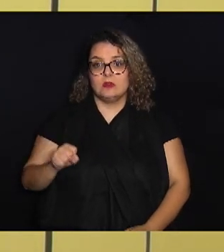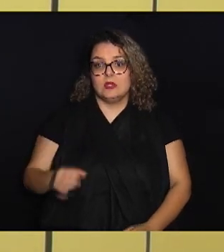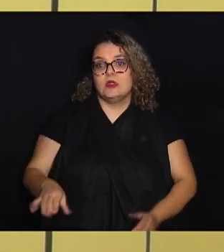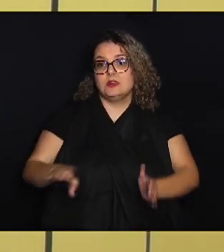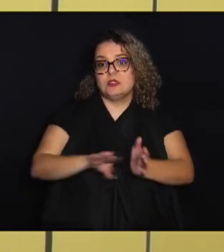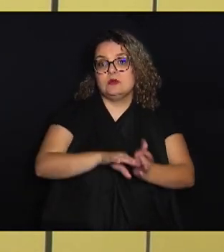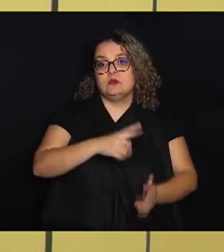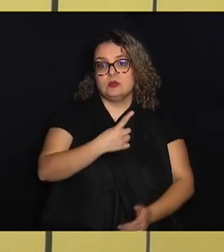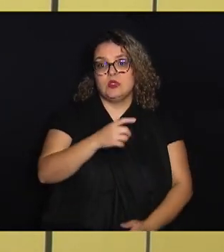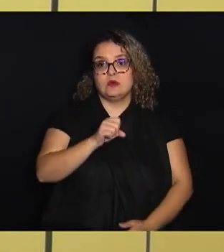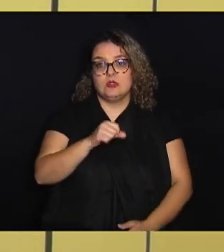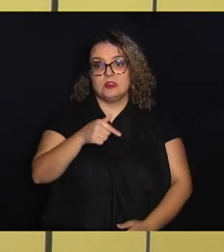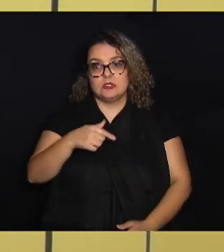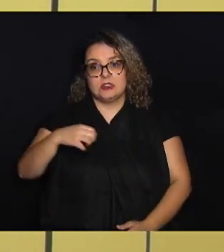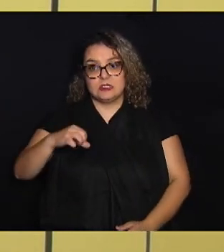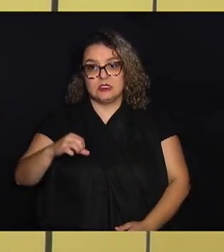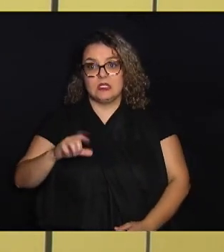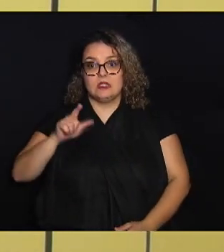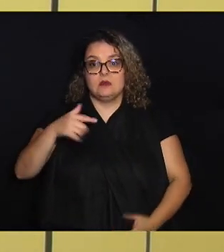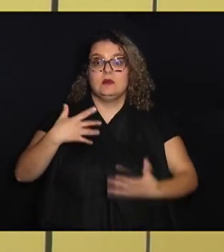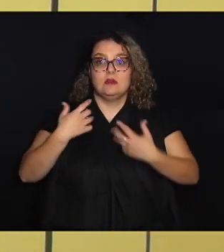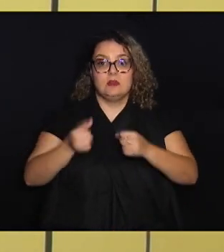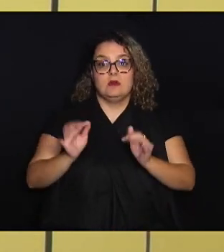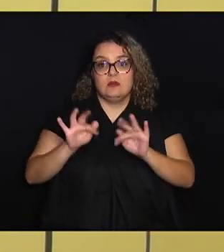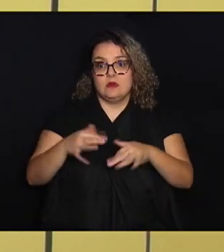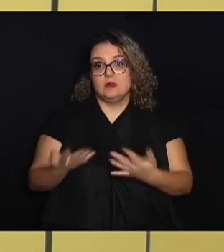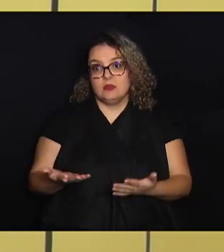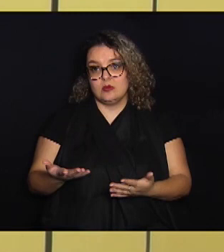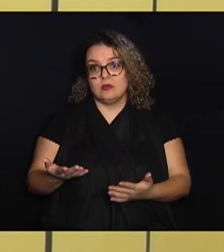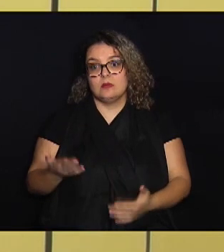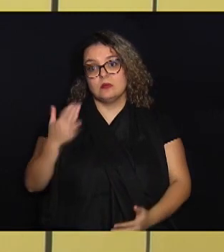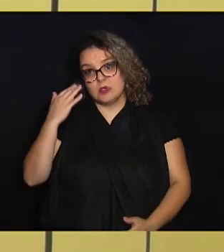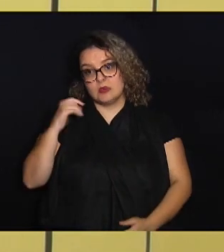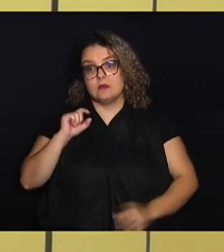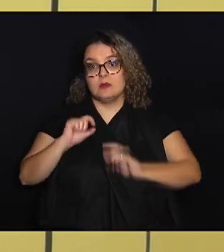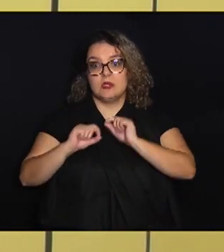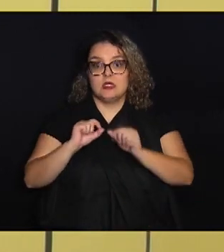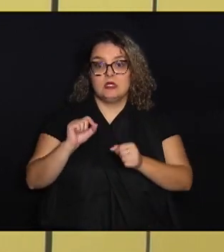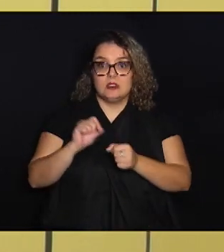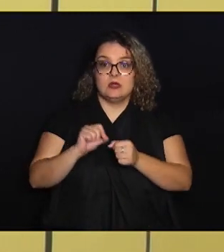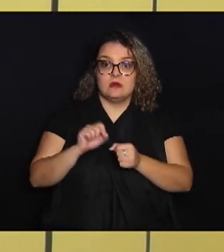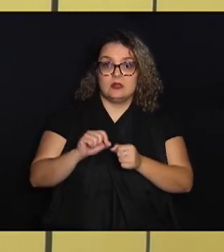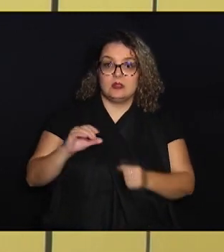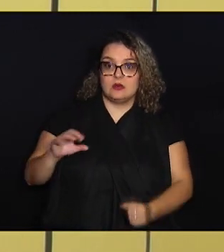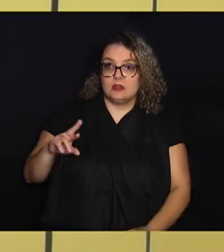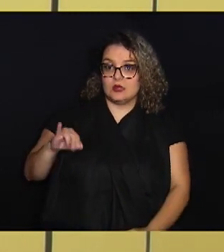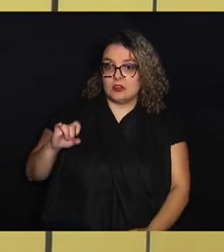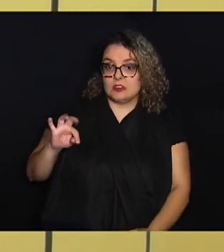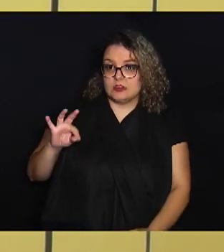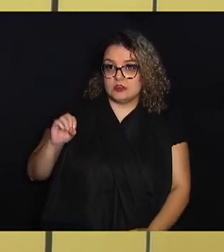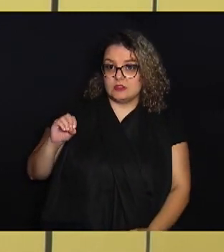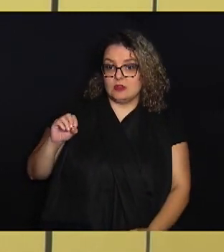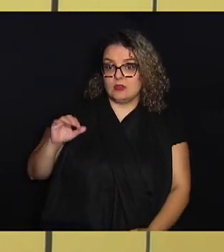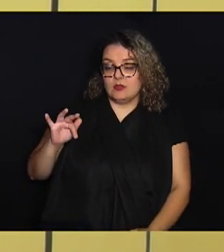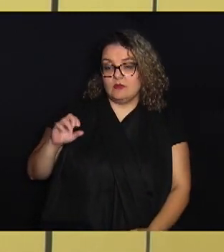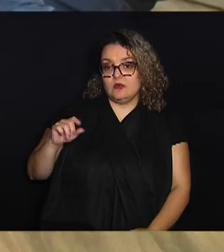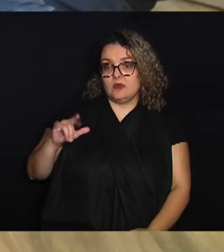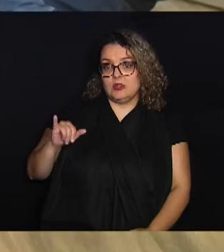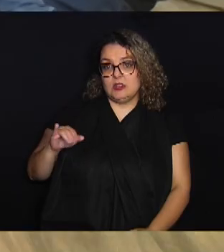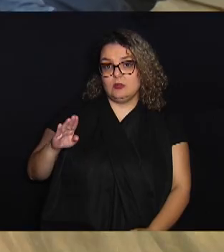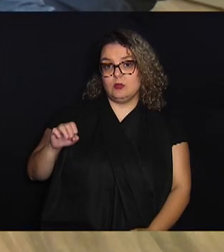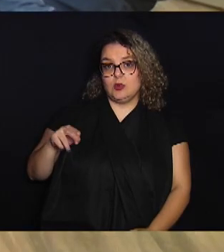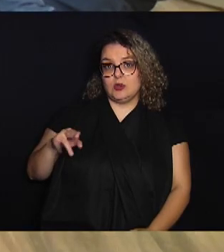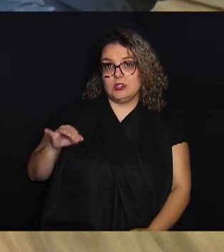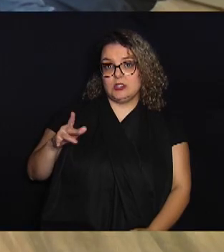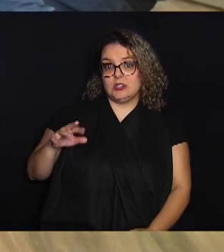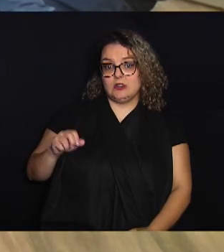E aí depois ele assume e dá o arremate final. Acaba ficando com a fama, mas quem fez foi o Cristóforo Bonini. Bom, o